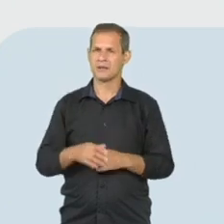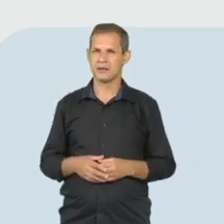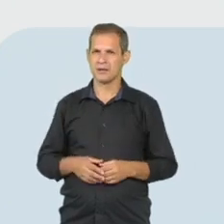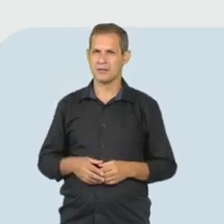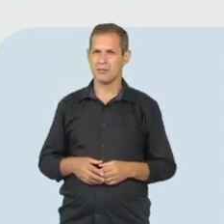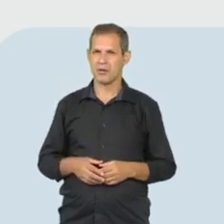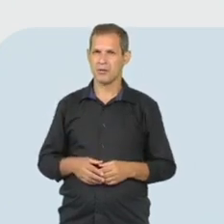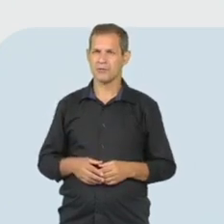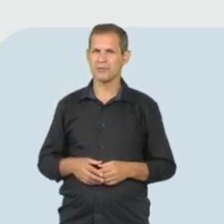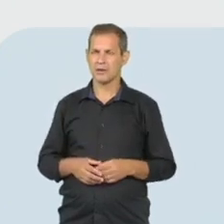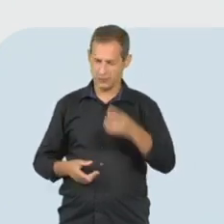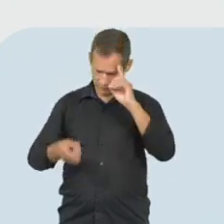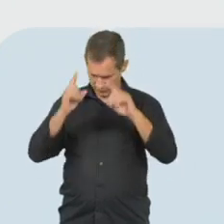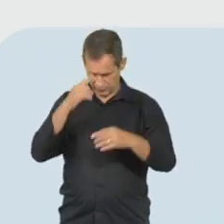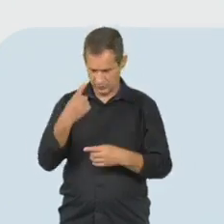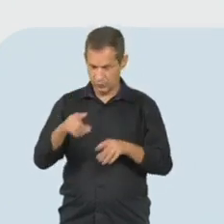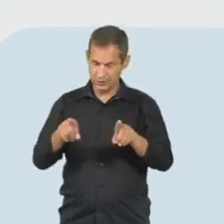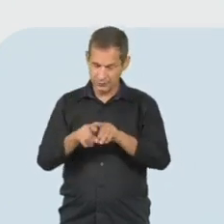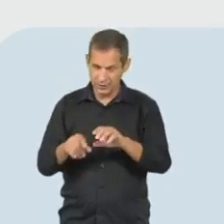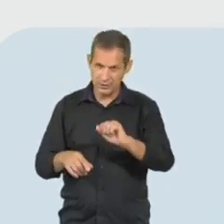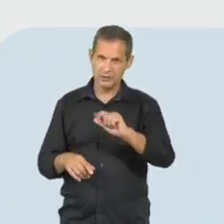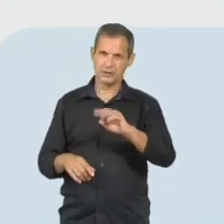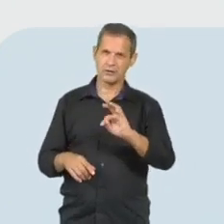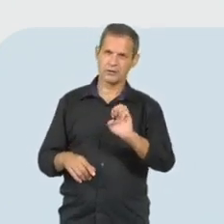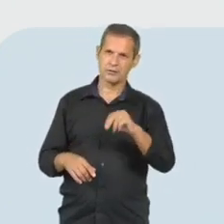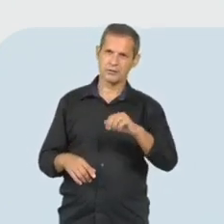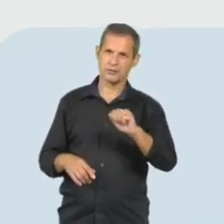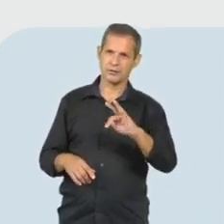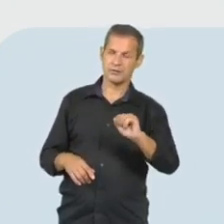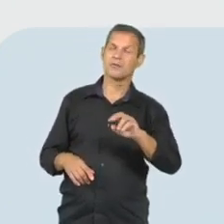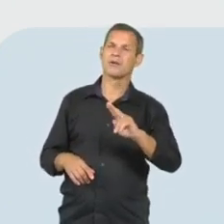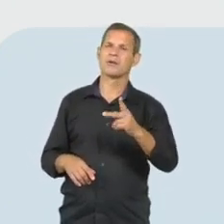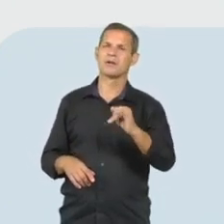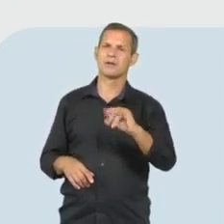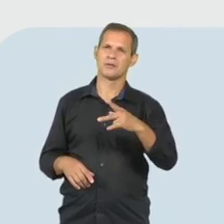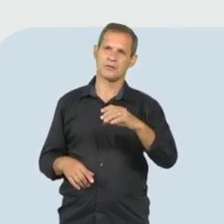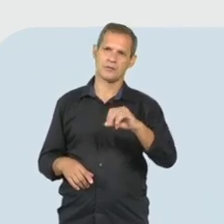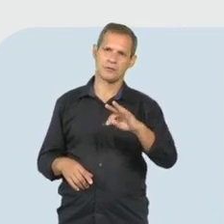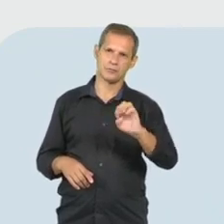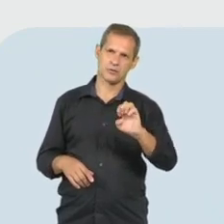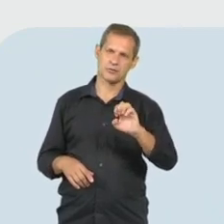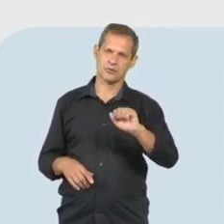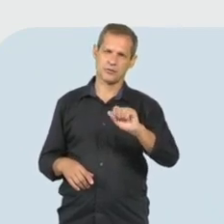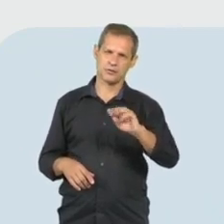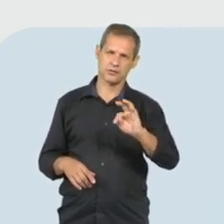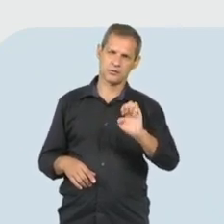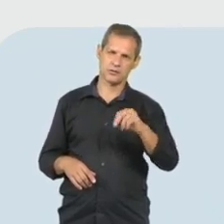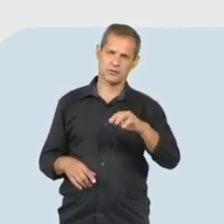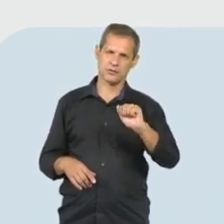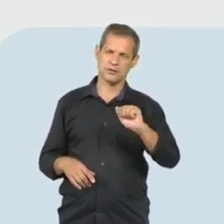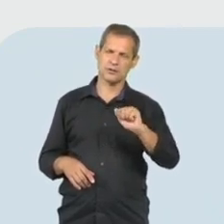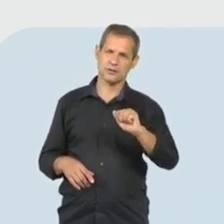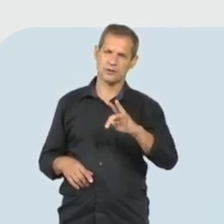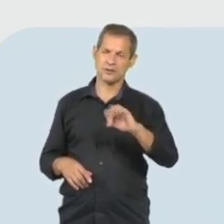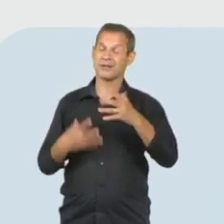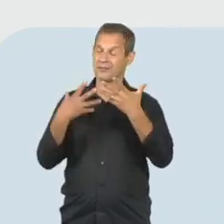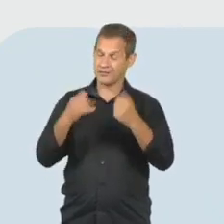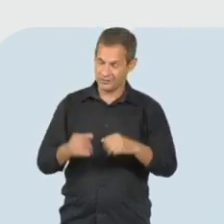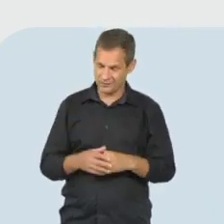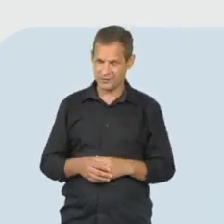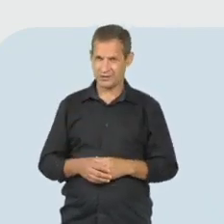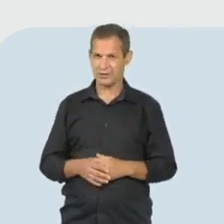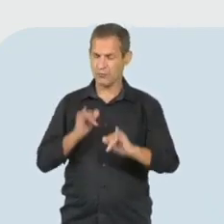1, que é a hipótese alternativa. O que seria essa hipótese alternativa? Essa aqui, ela vai ser aceita, a